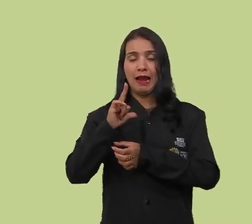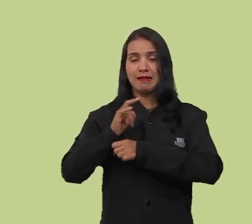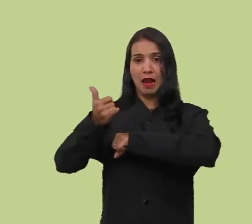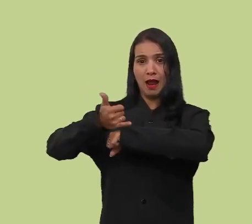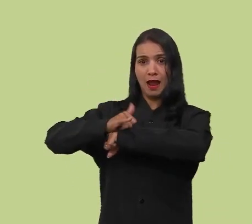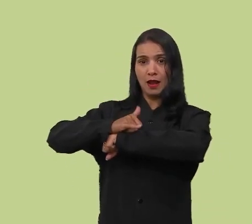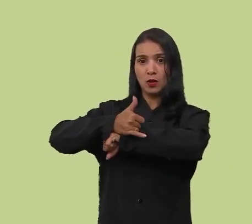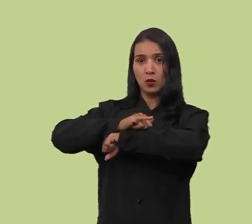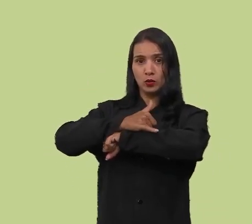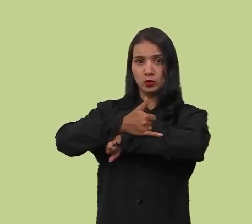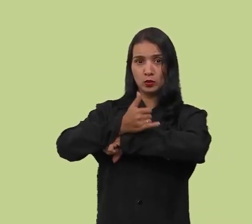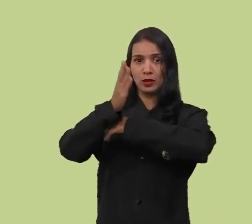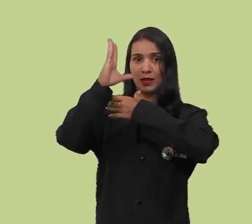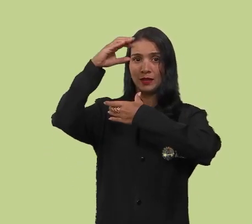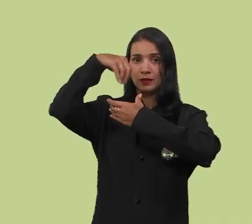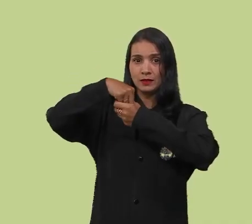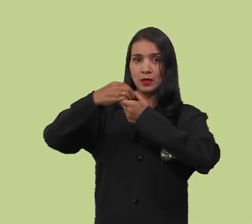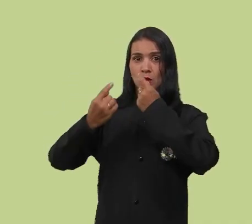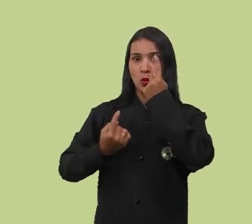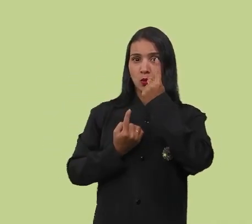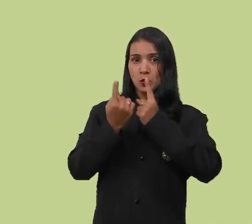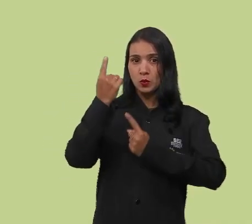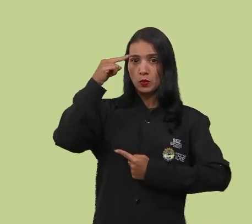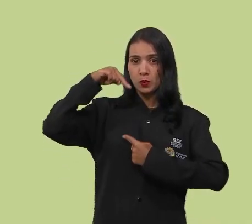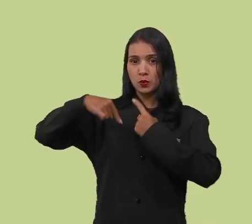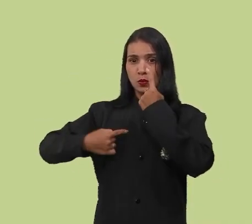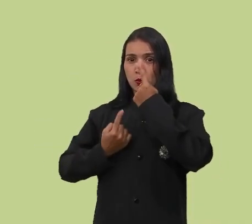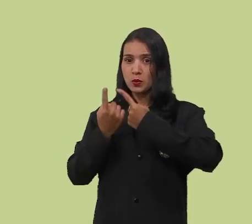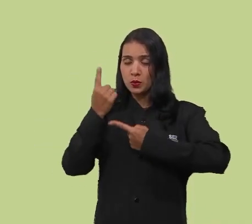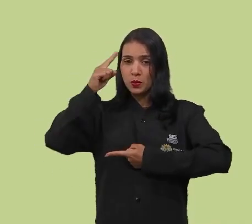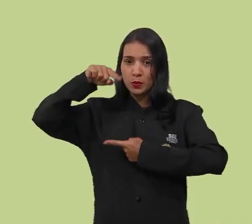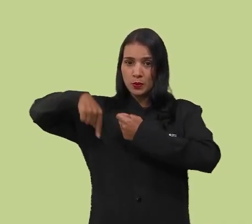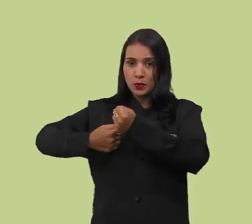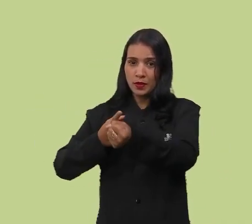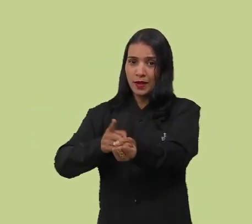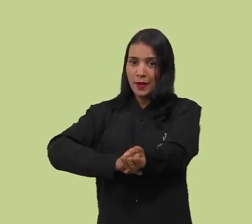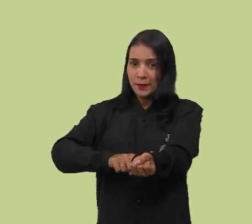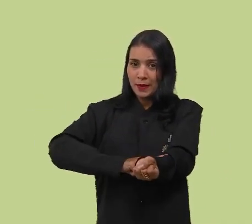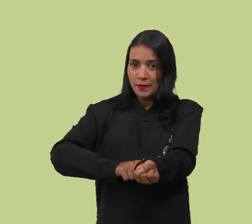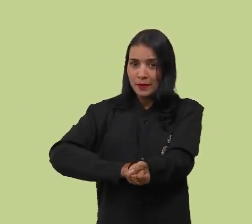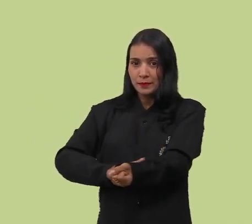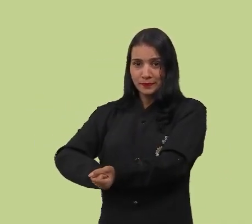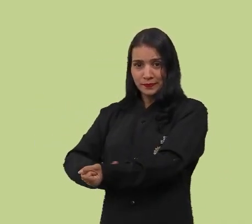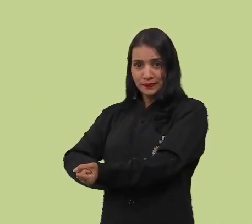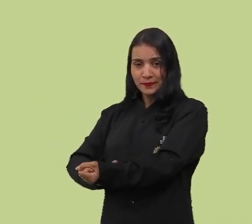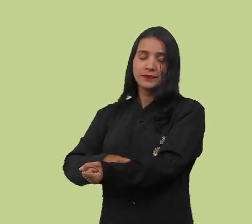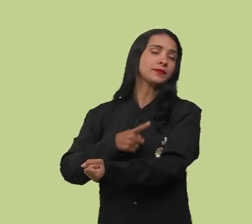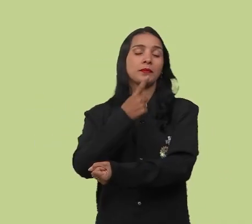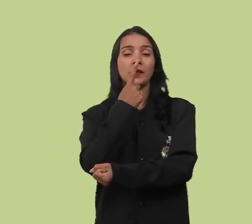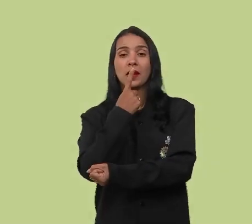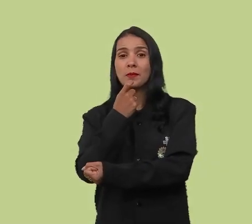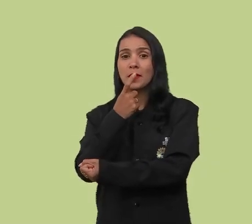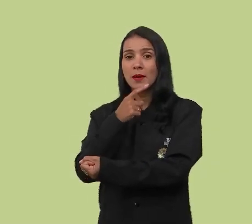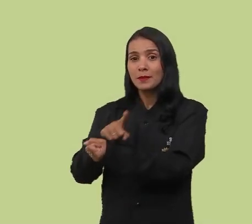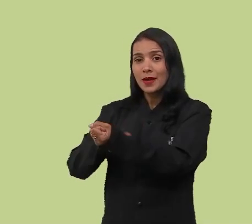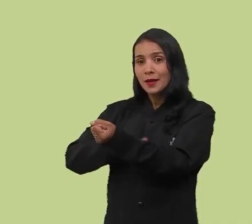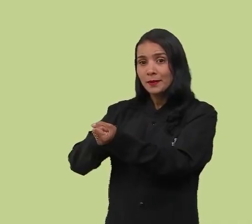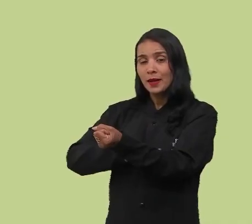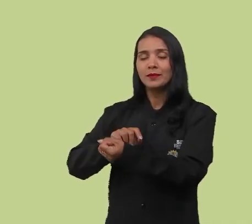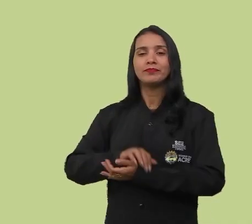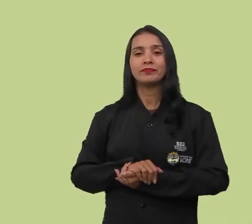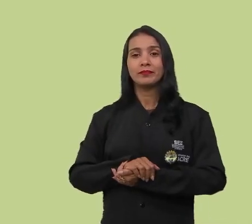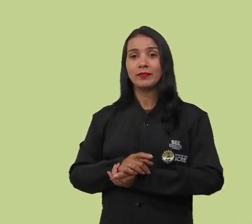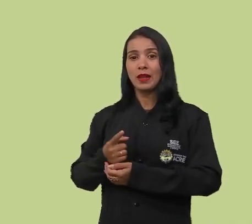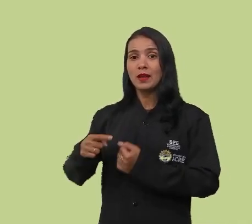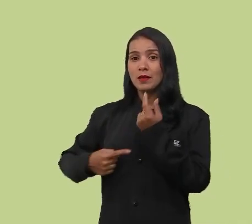essa molécula de gordura vai cair aonde, gente? Na nossa corrente sanguínea e vai chegar ali no nosso cérebro. E quando ele chega